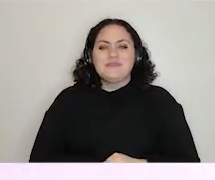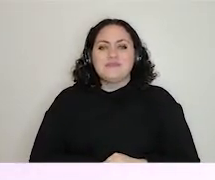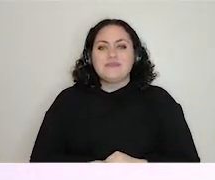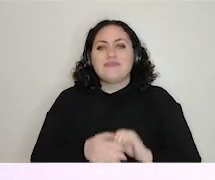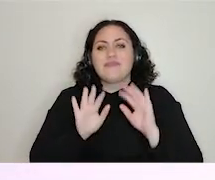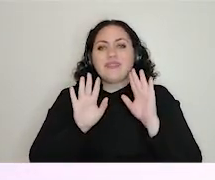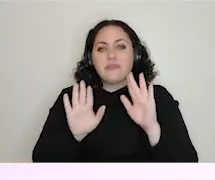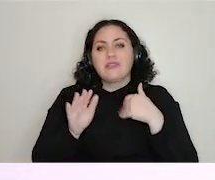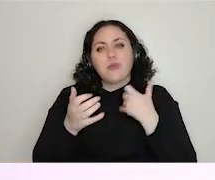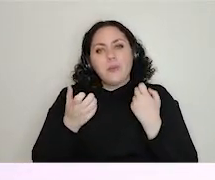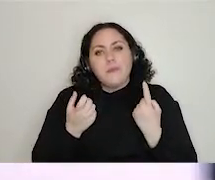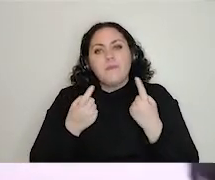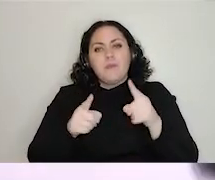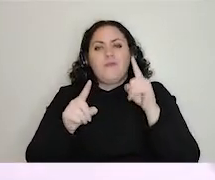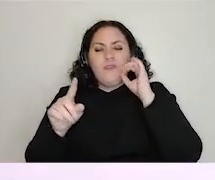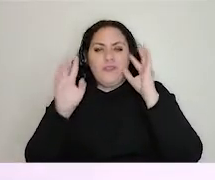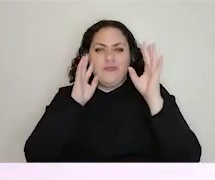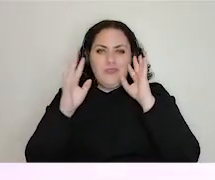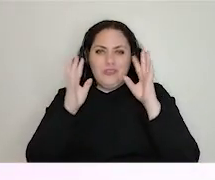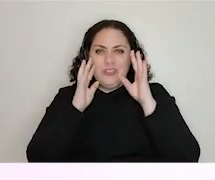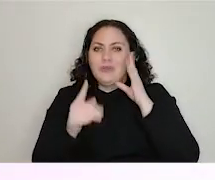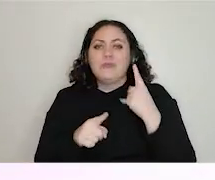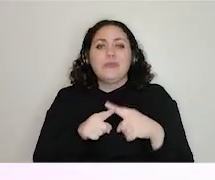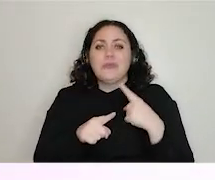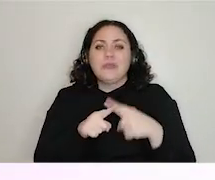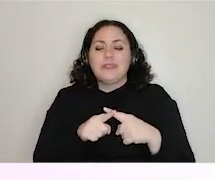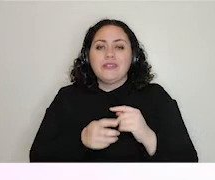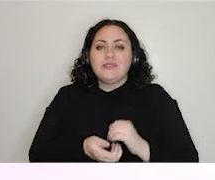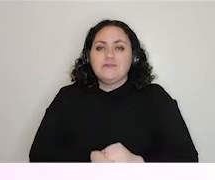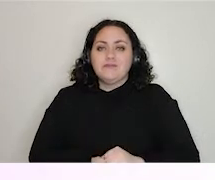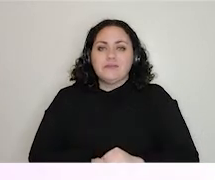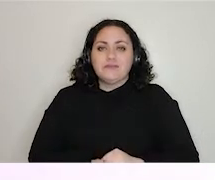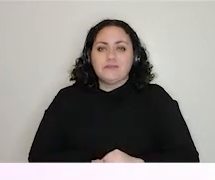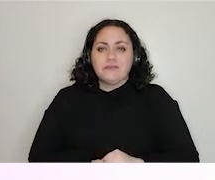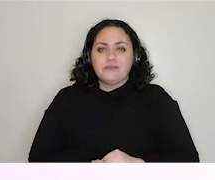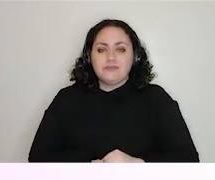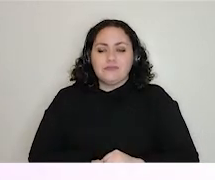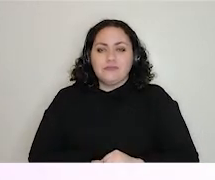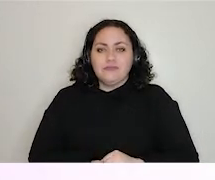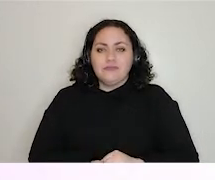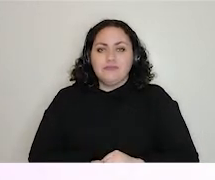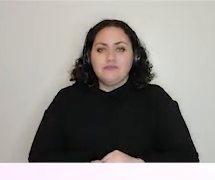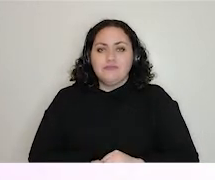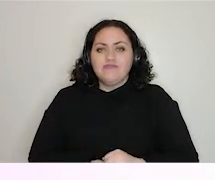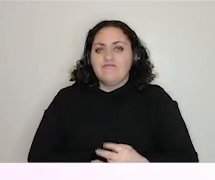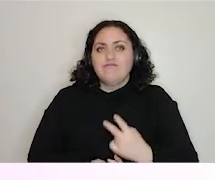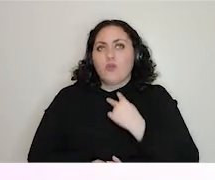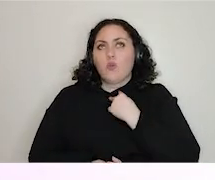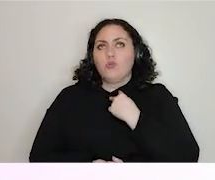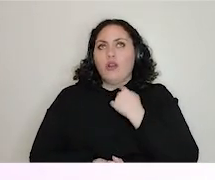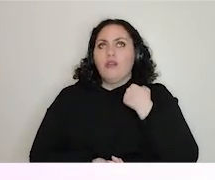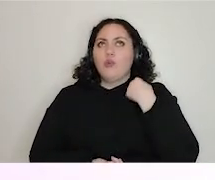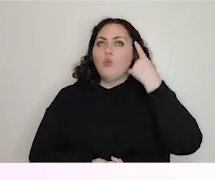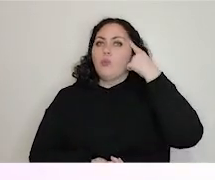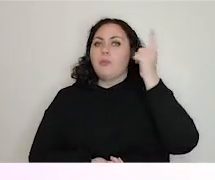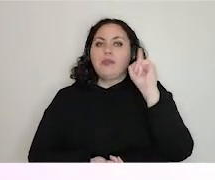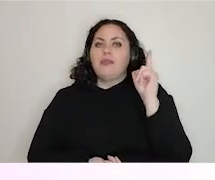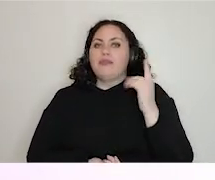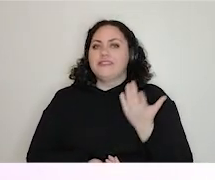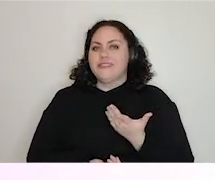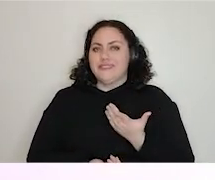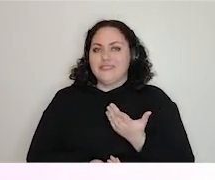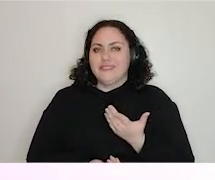essa reflexão justamente porque não tem como a gente não pensar nesse sentido,